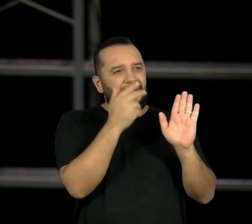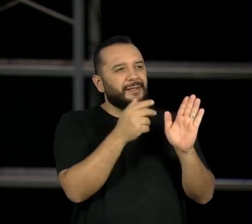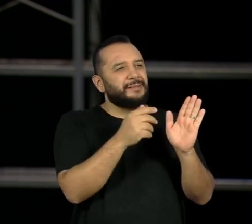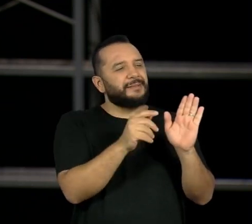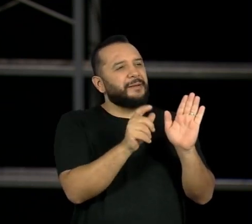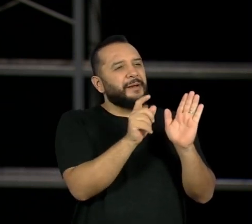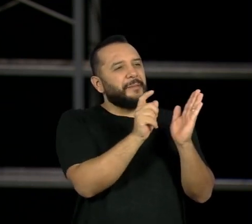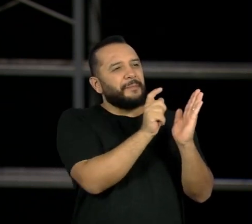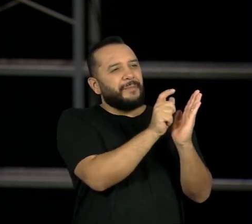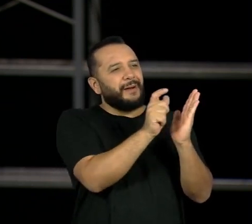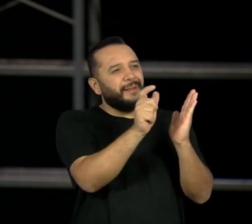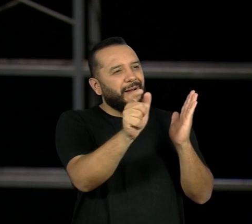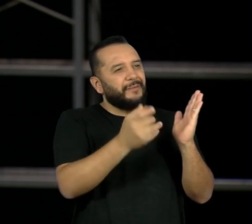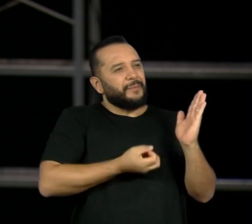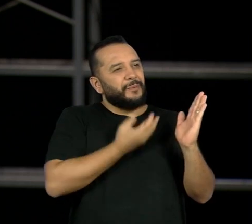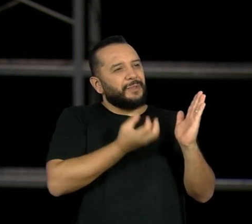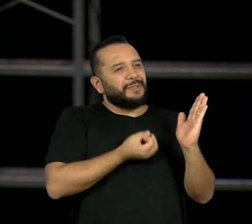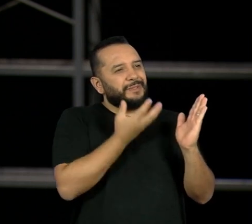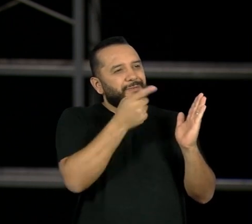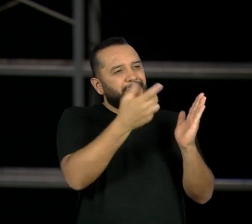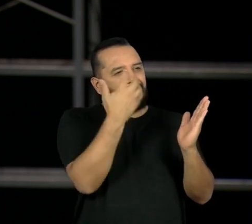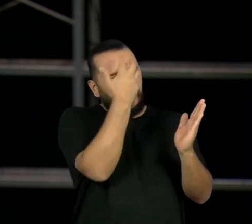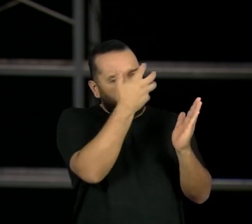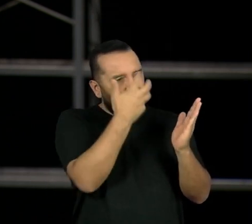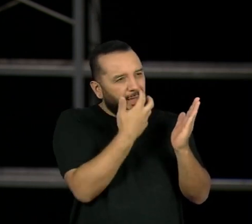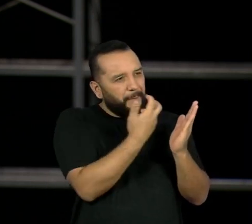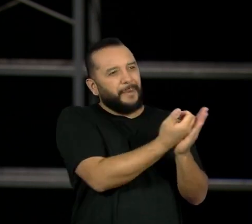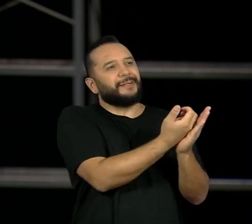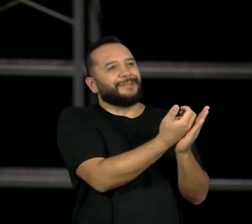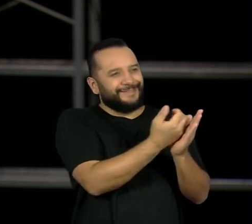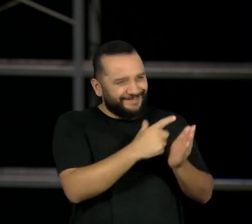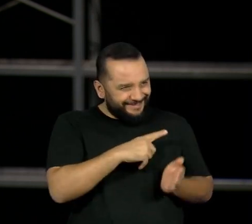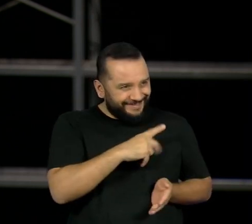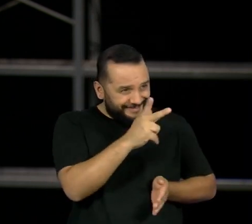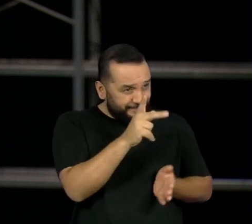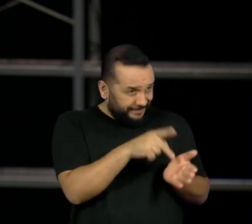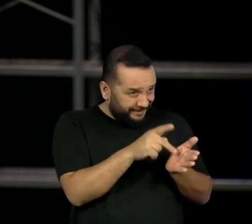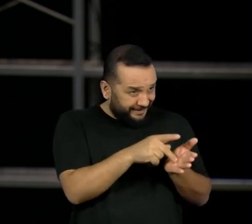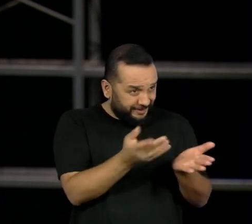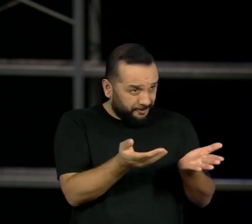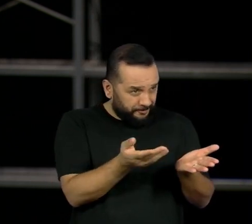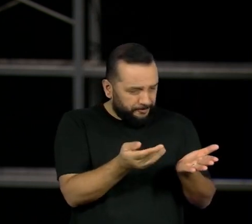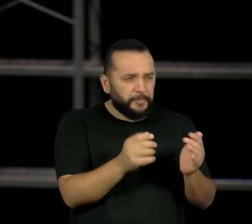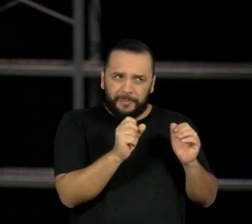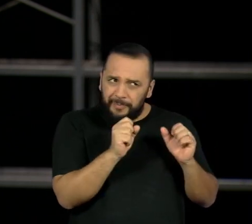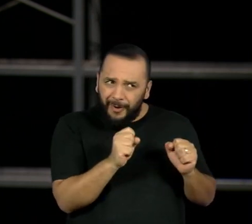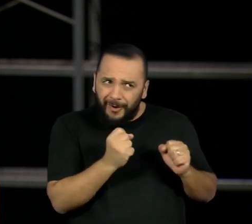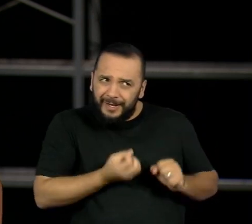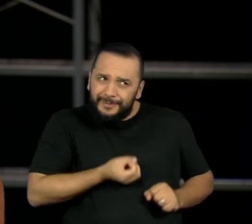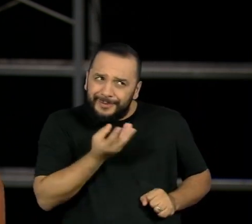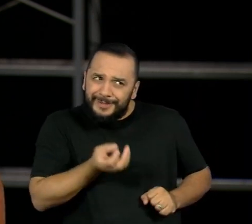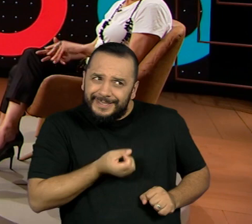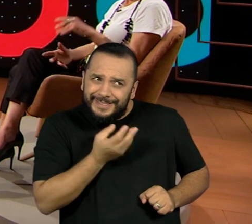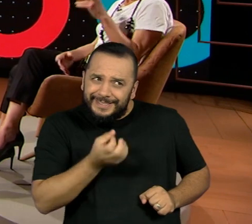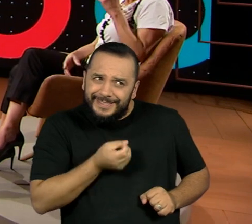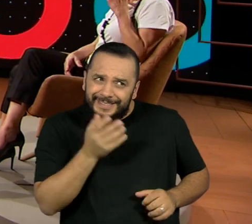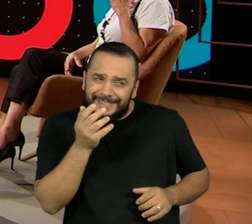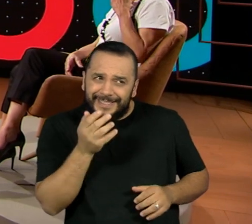e principalmente pela poesia. Então, você pode recitar alguma da tua preferência, assim, para a gente encerrar o